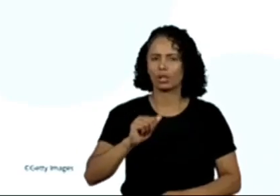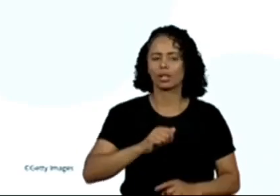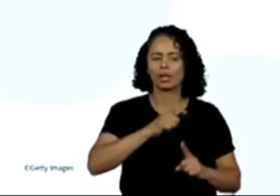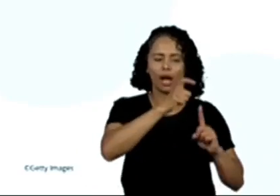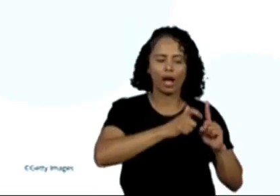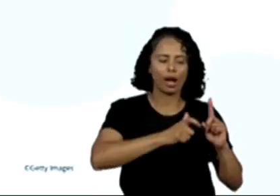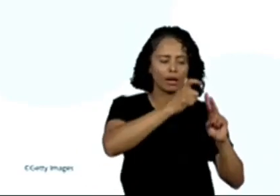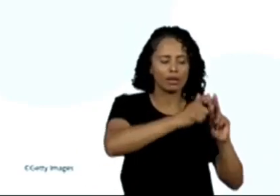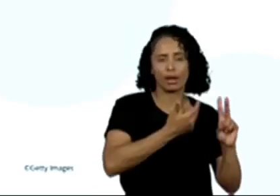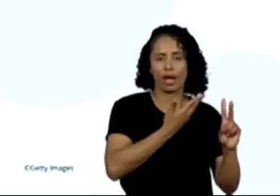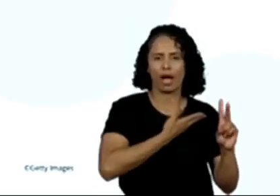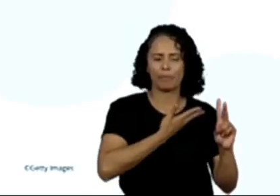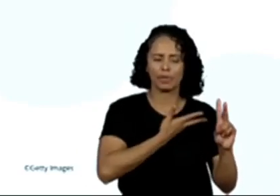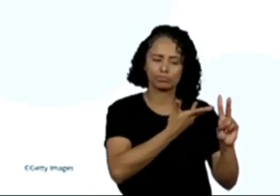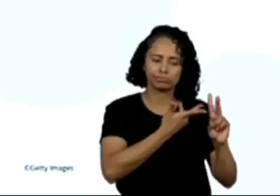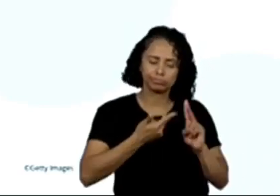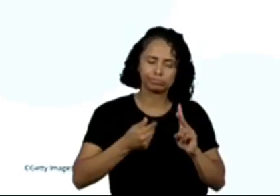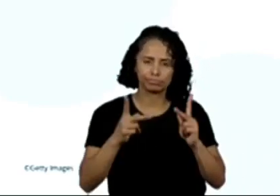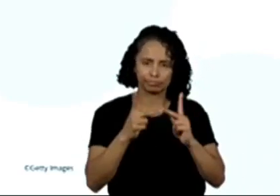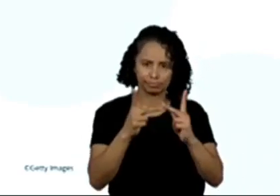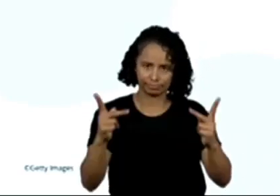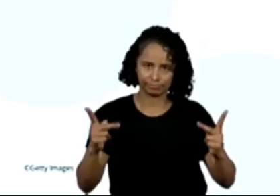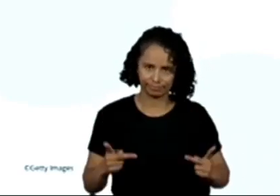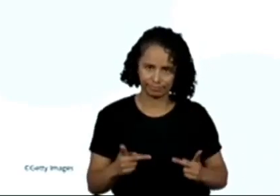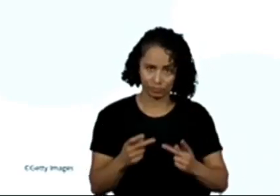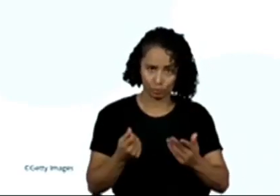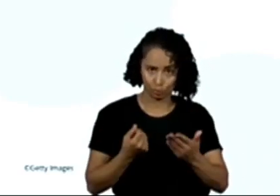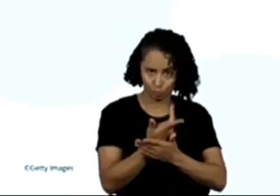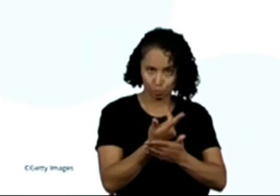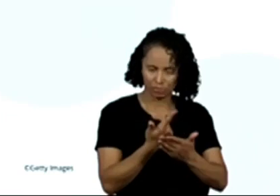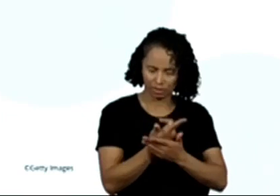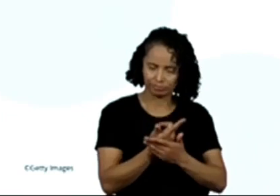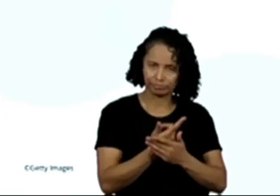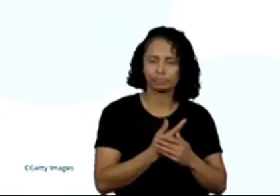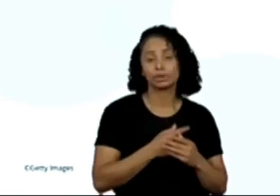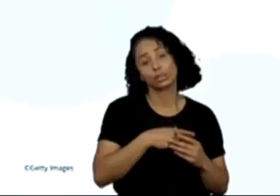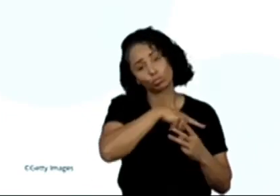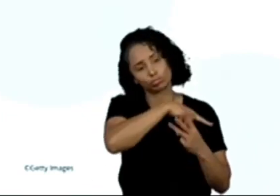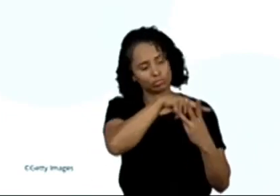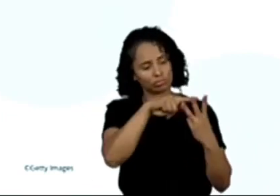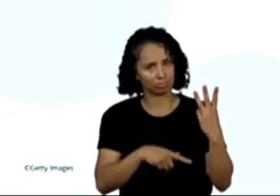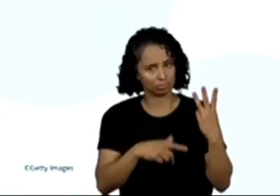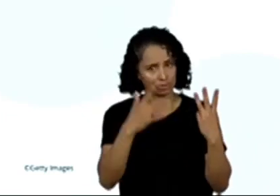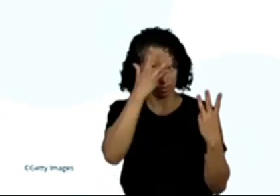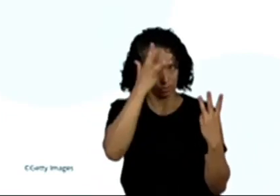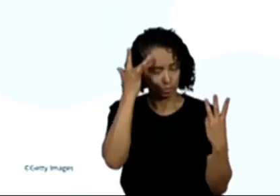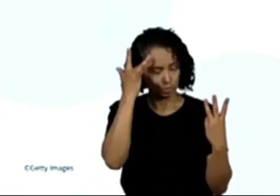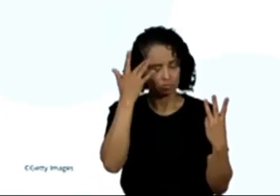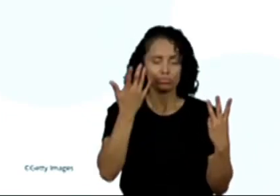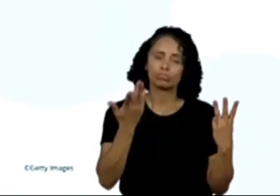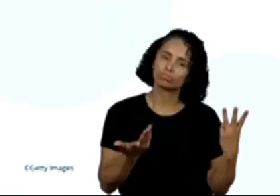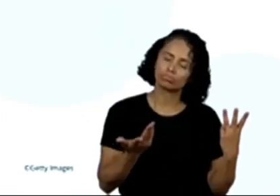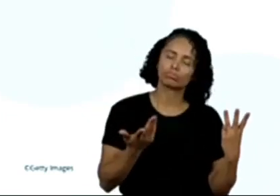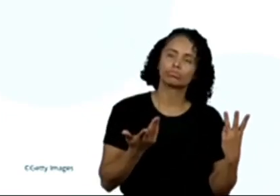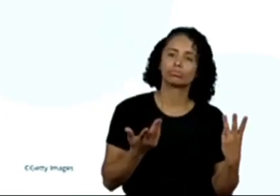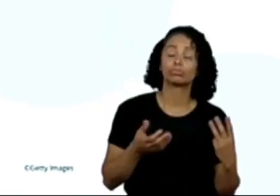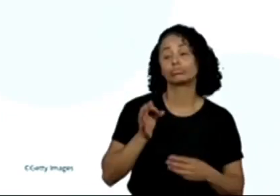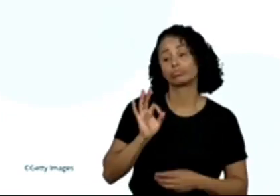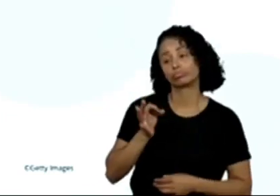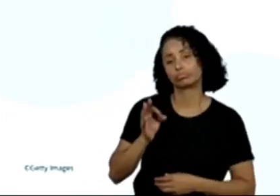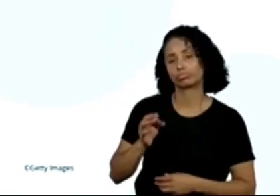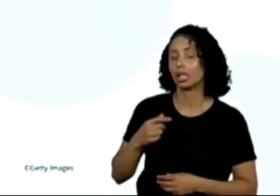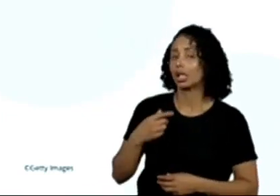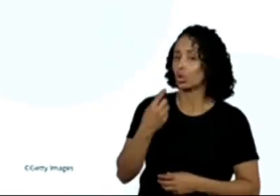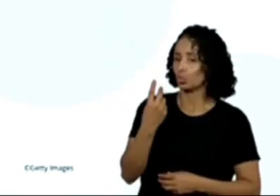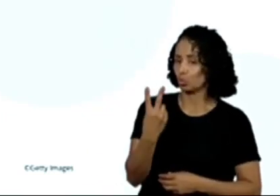sua casa, para dividir uma pizza. São 3 pessoas, é a Vitória e 2 amigas, né? Então, eu não posso confundir. Ela chamou 2 amigas, mas ela também